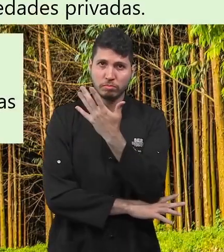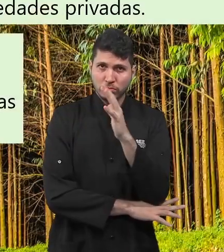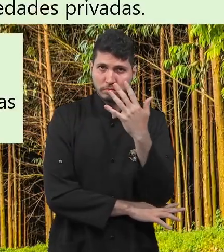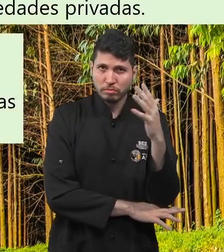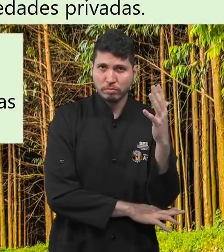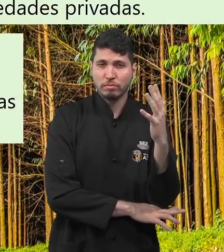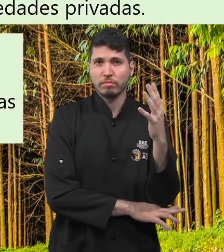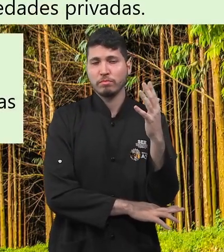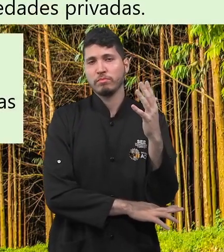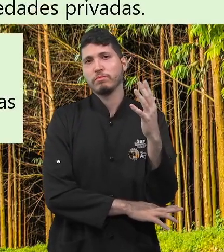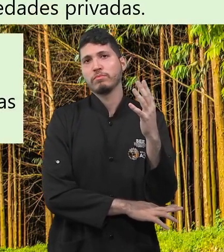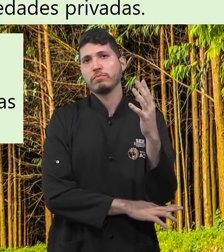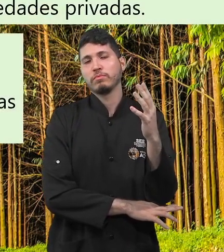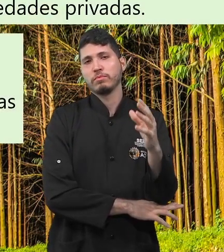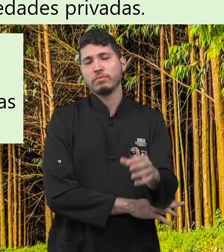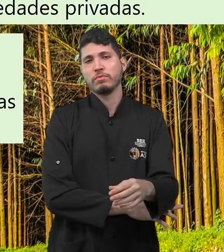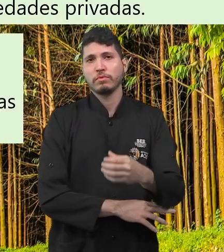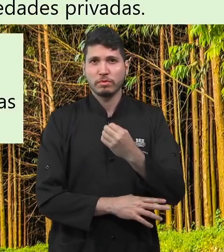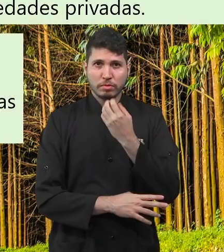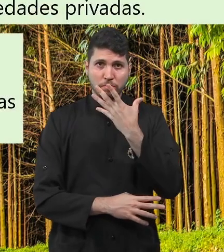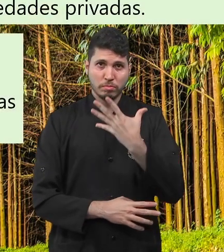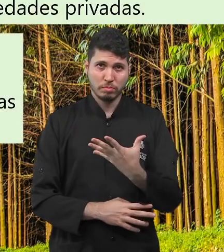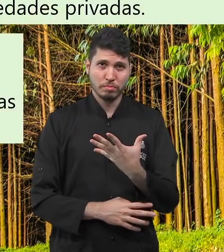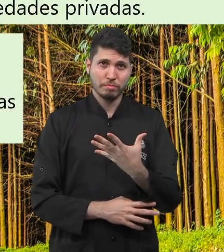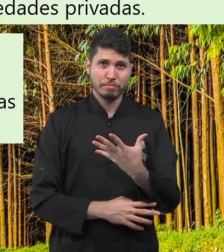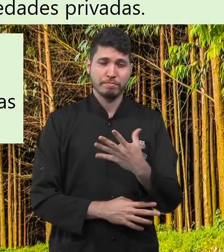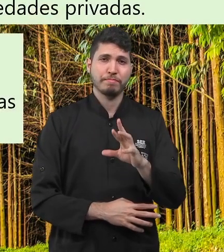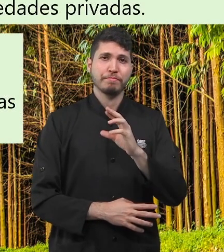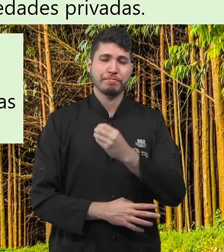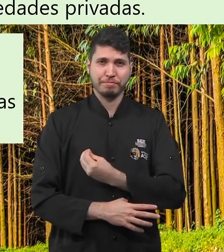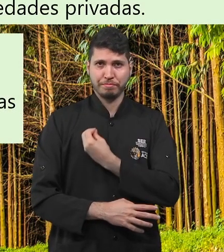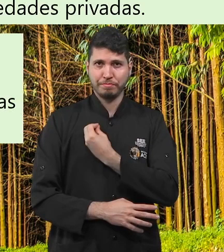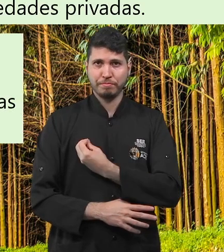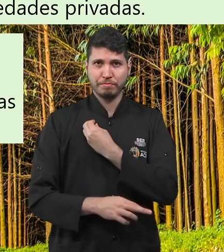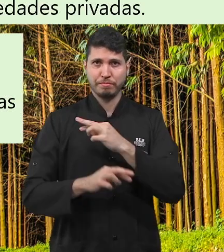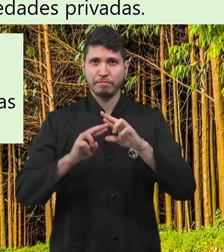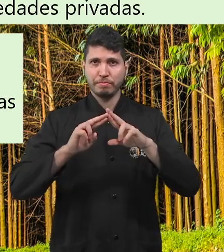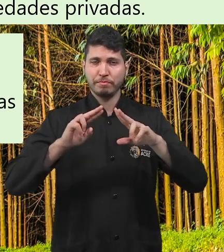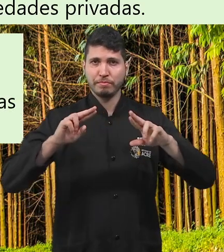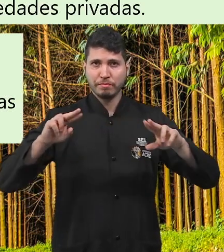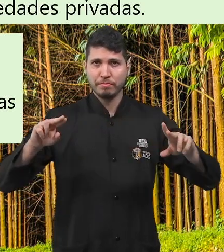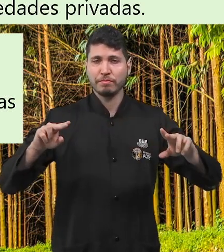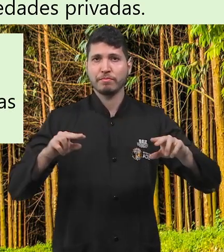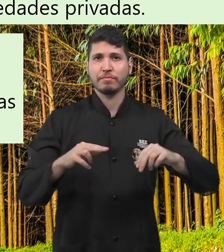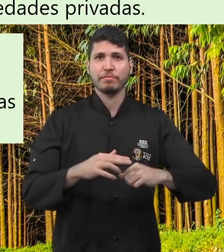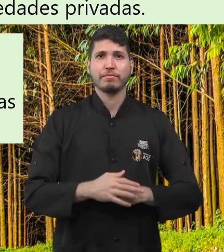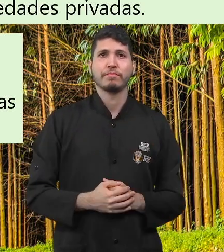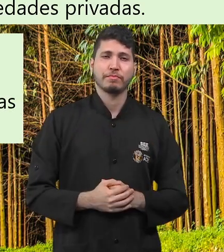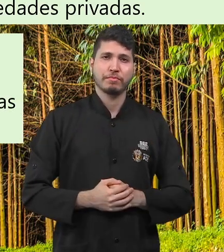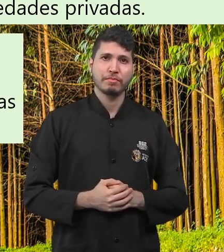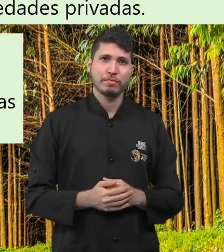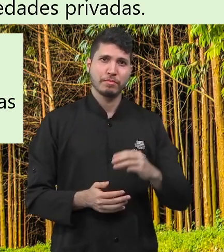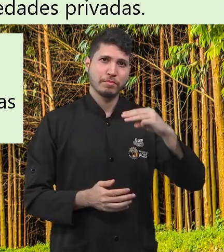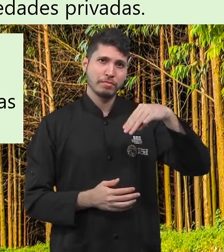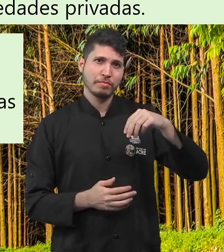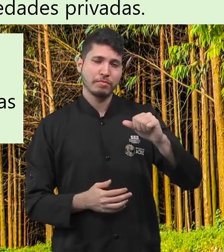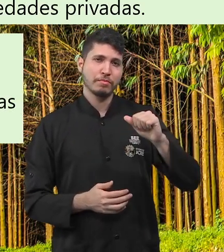os benefícios ambientais e sociais. O manejo florestal ele